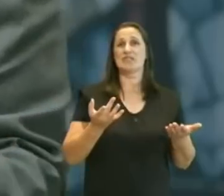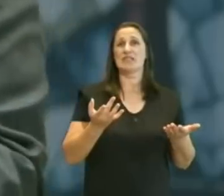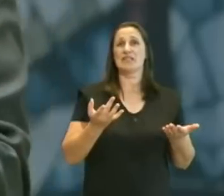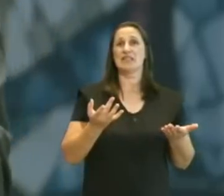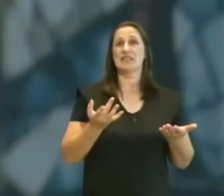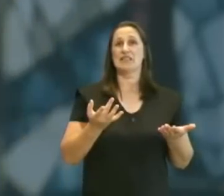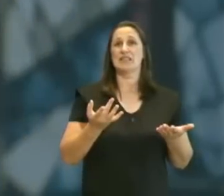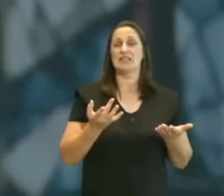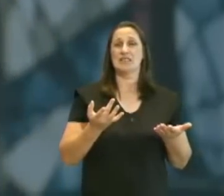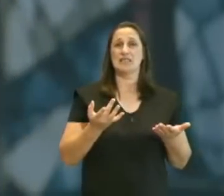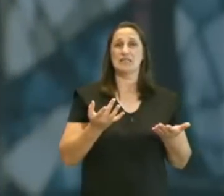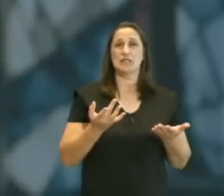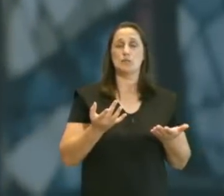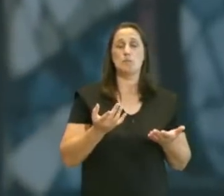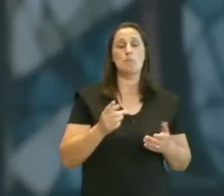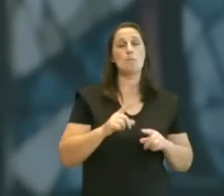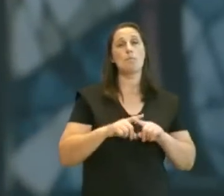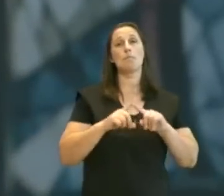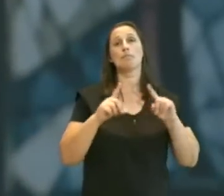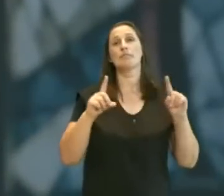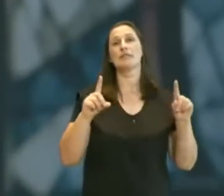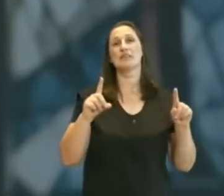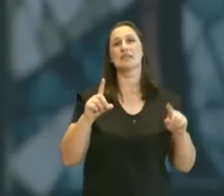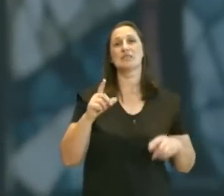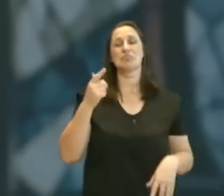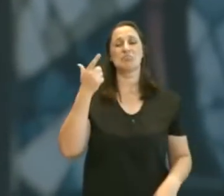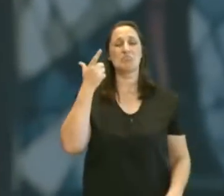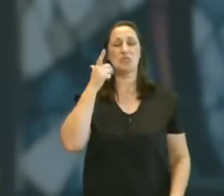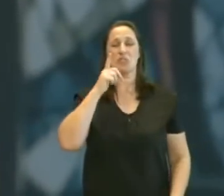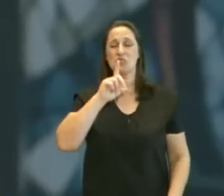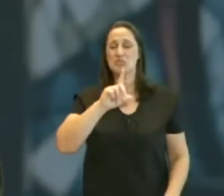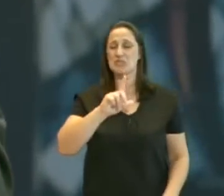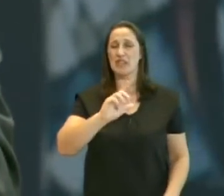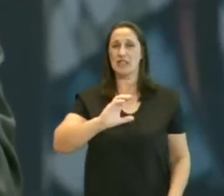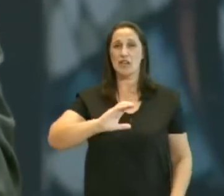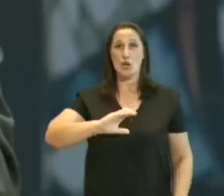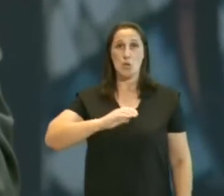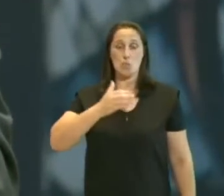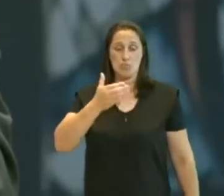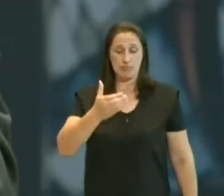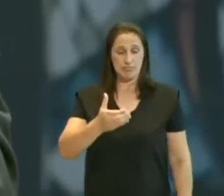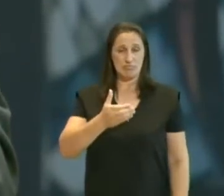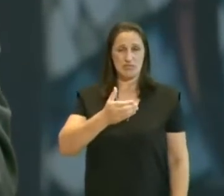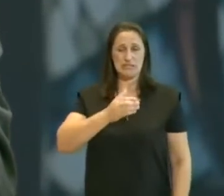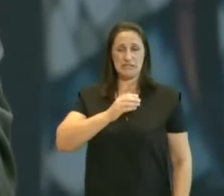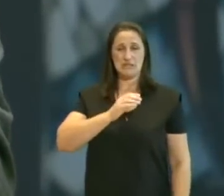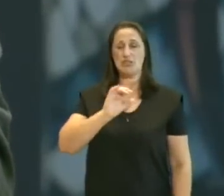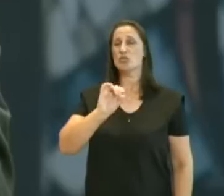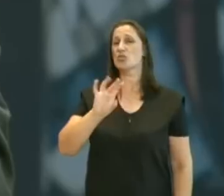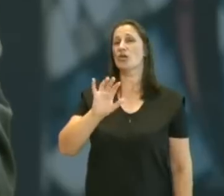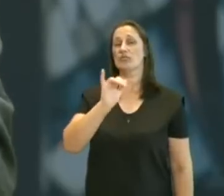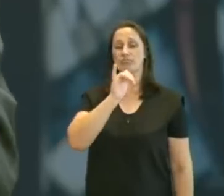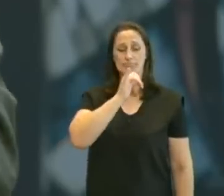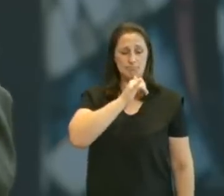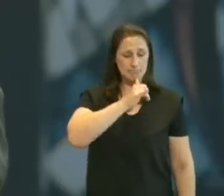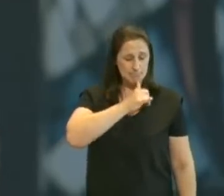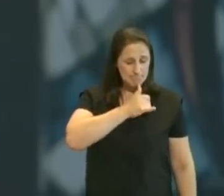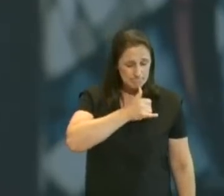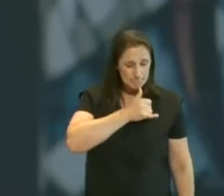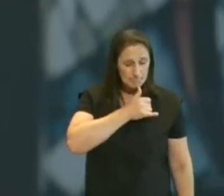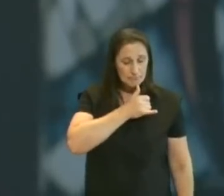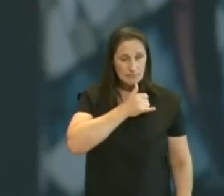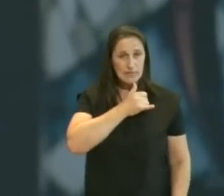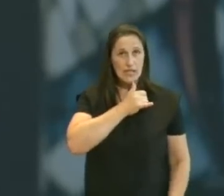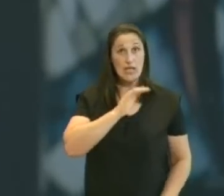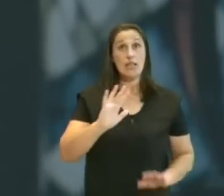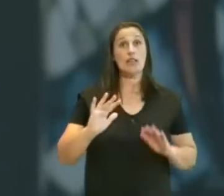concreta ao seu redor, e não sobra nada, só sobra cinzas. De repente você vai a um